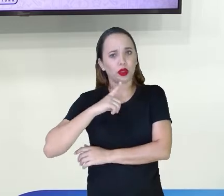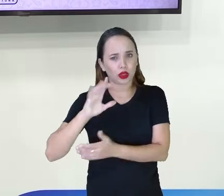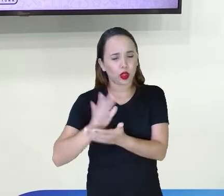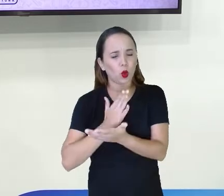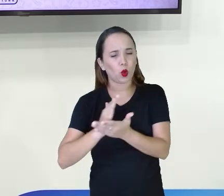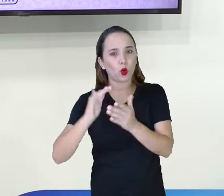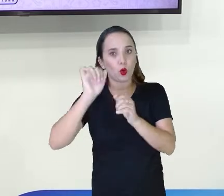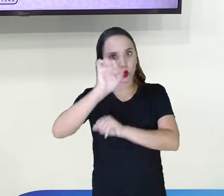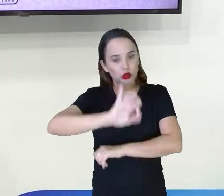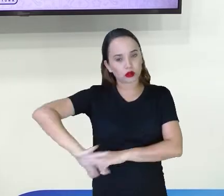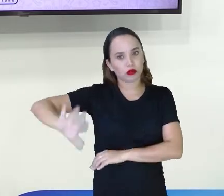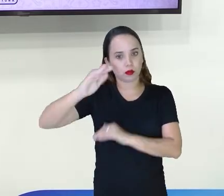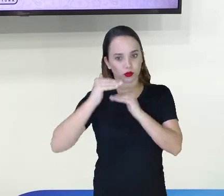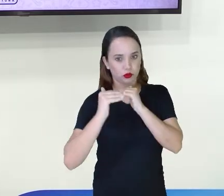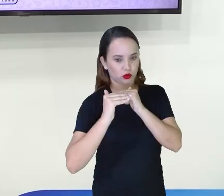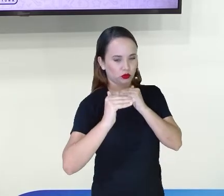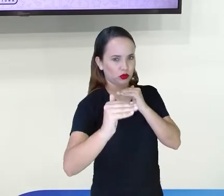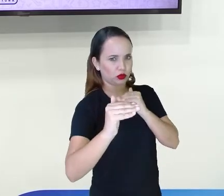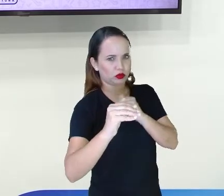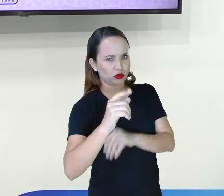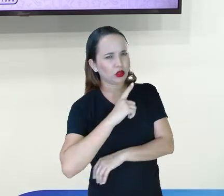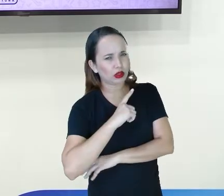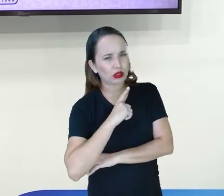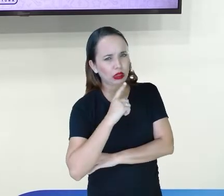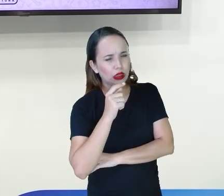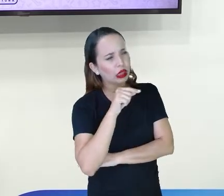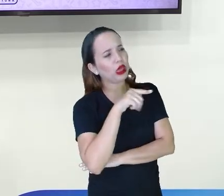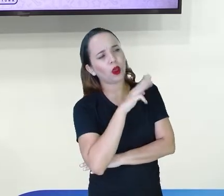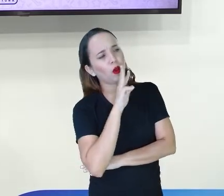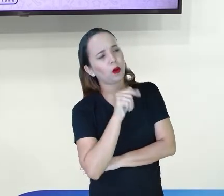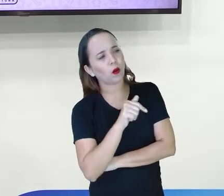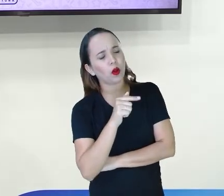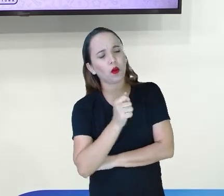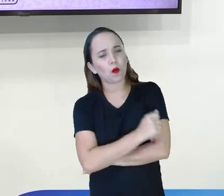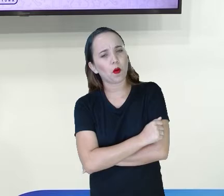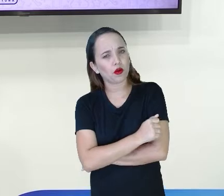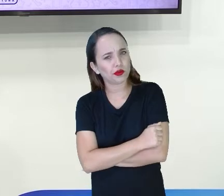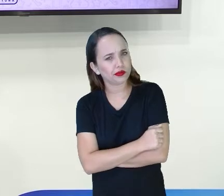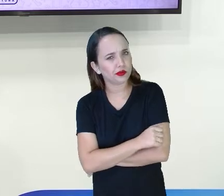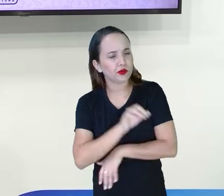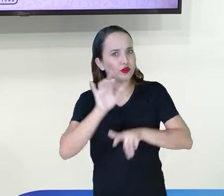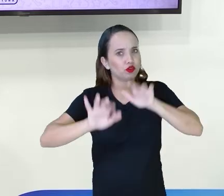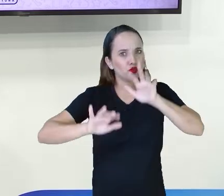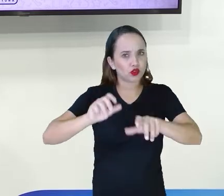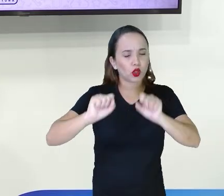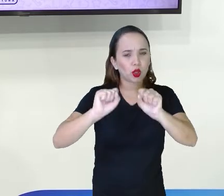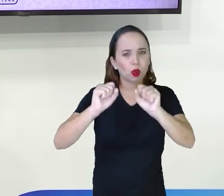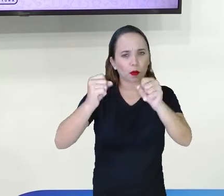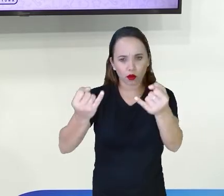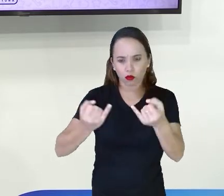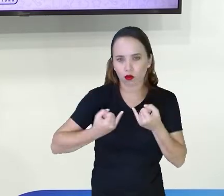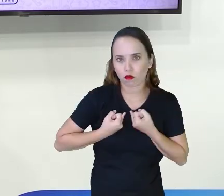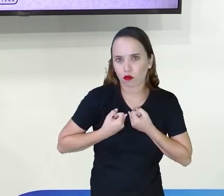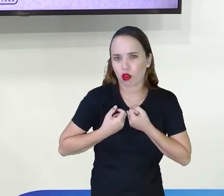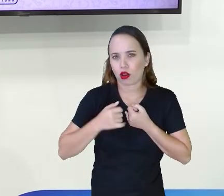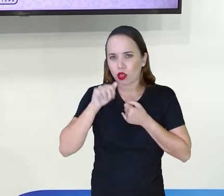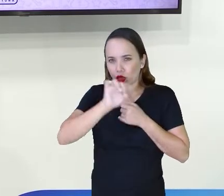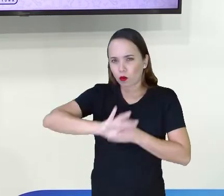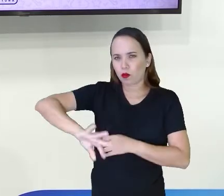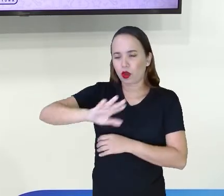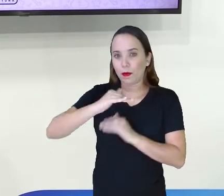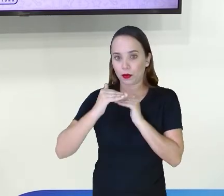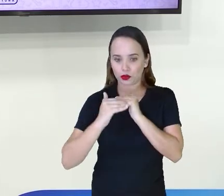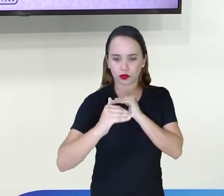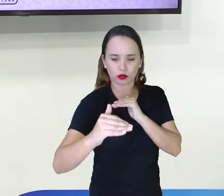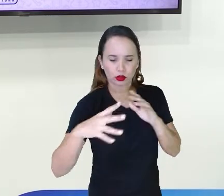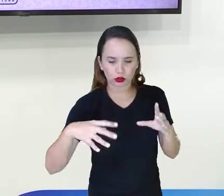Alguém que está no chat me assistindo poderia dizer uma figura plana encontrada numa pirâmide?